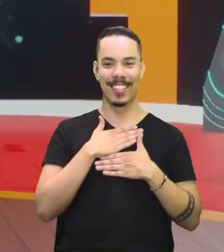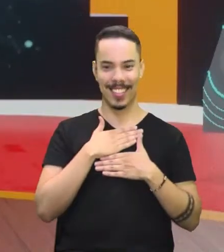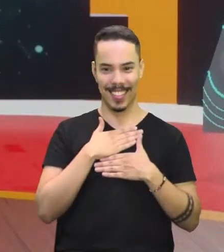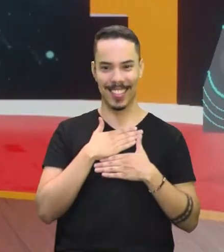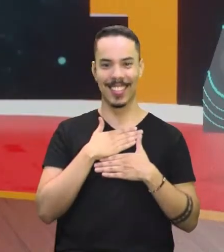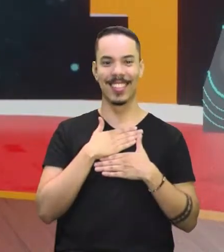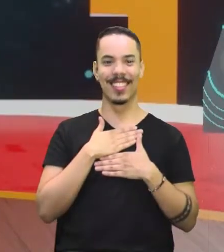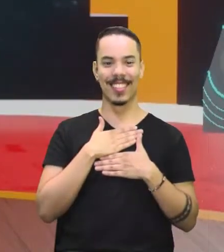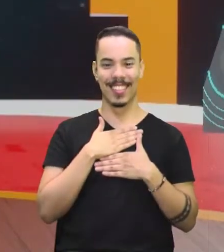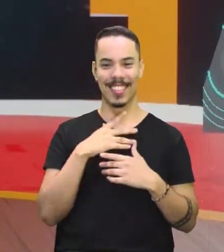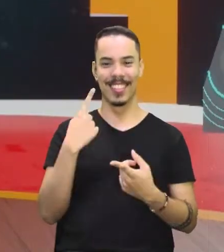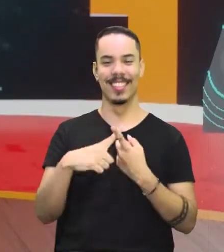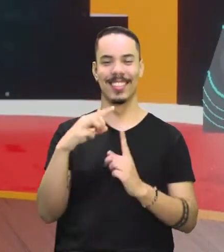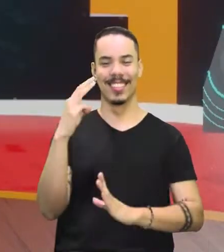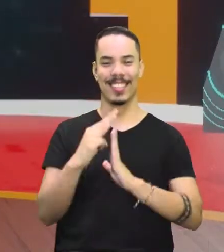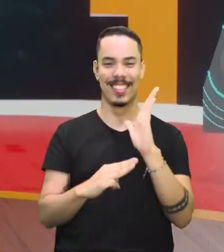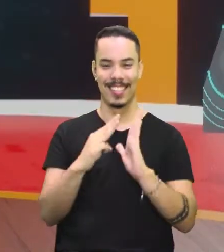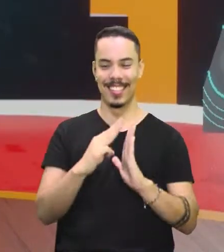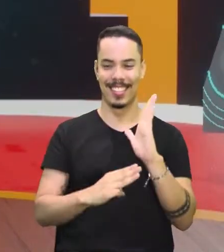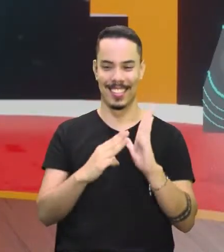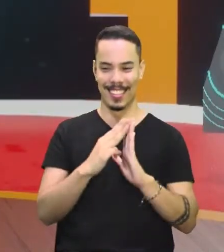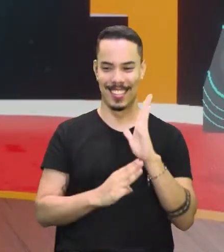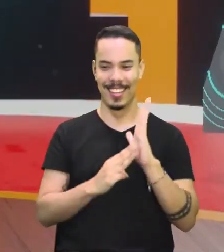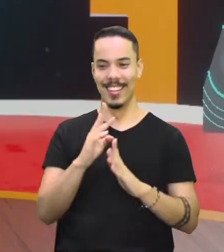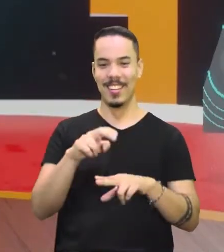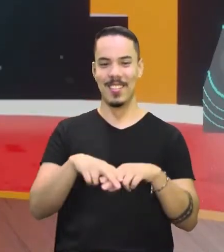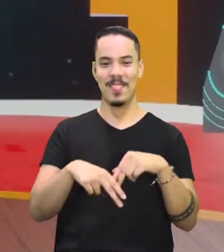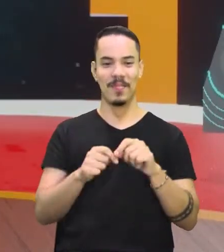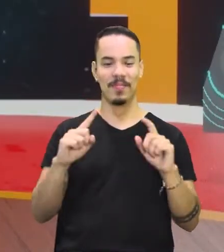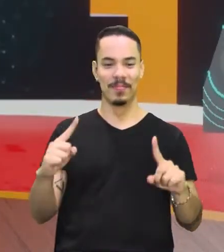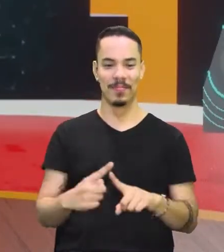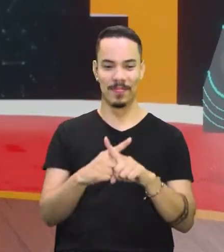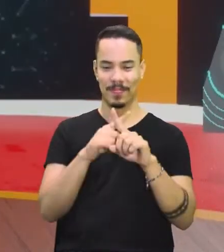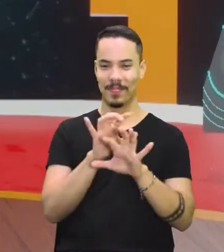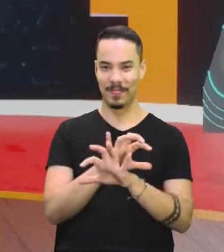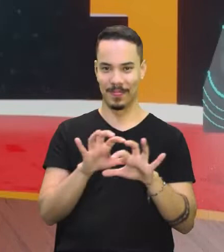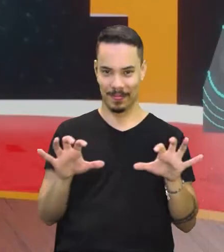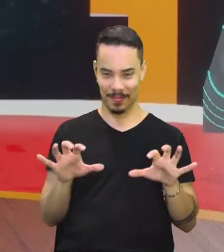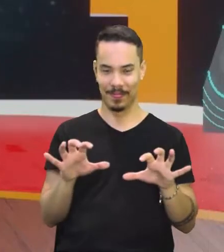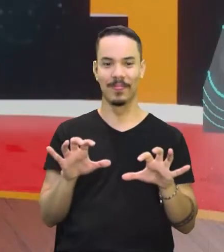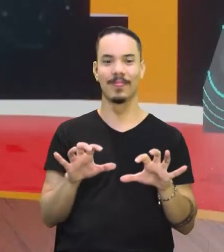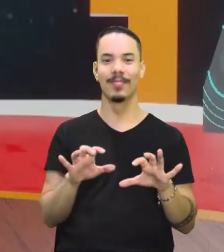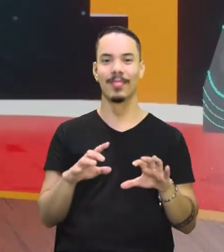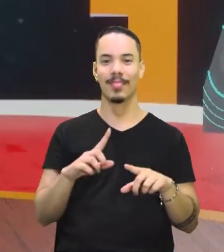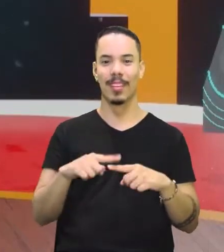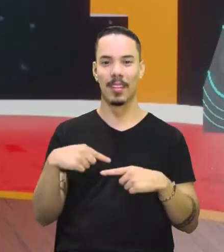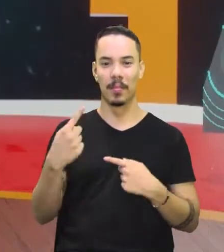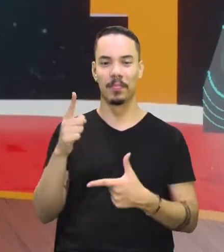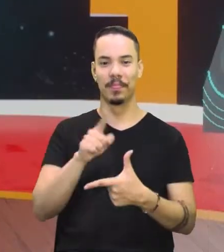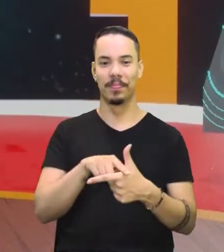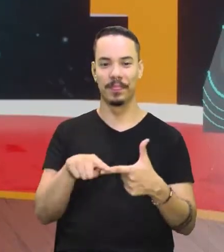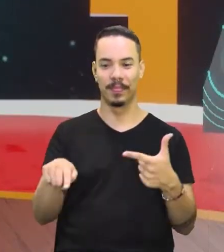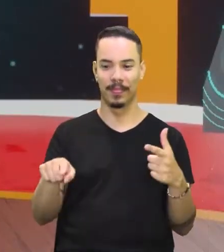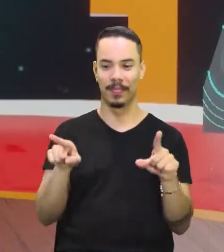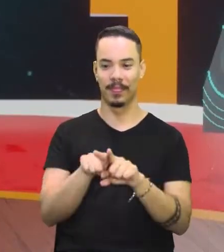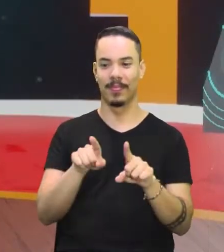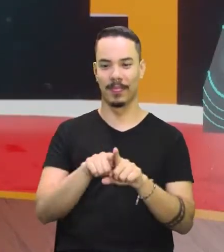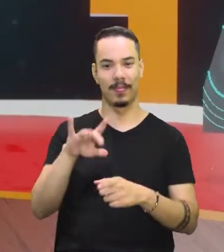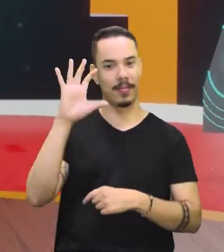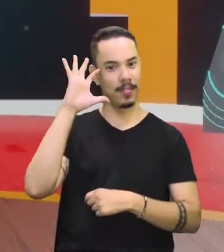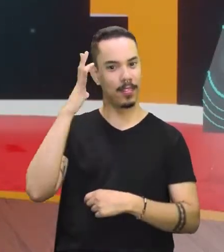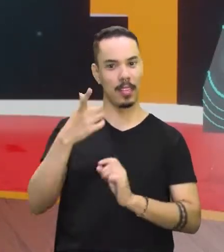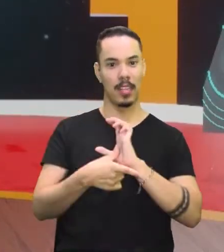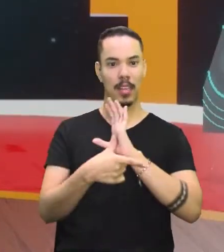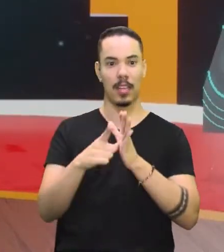muito. É um método muito bacana, então, para fazer multiplicação é dessa forma. Agora, para fazer a divisão, a gente viu o método da chave na aula